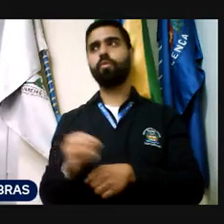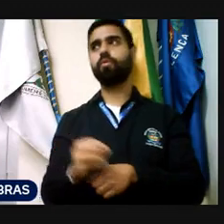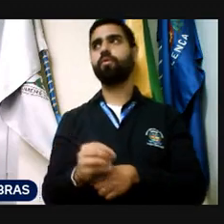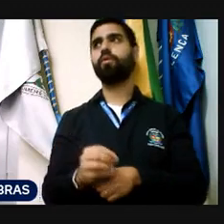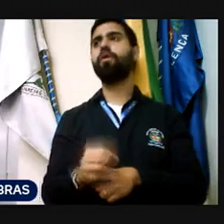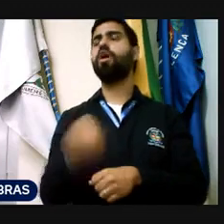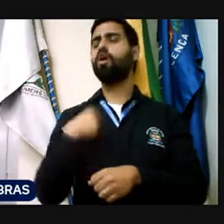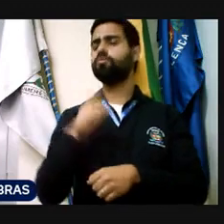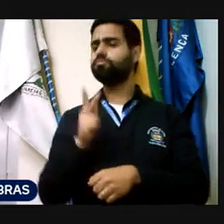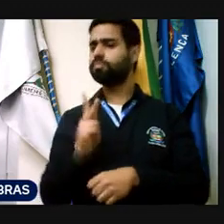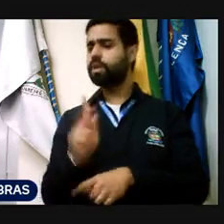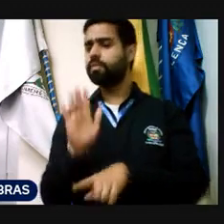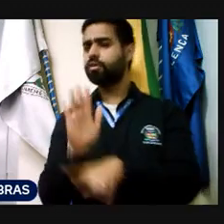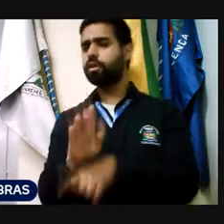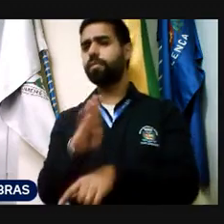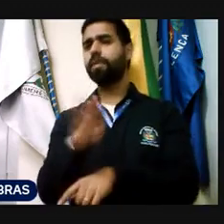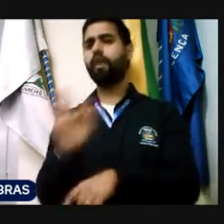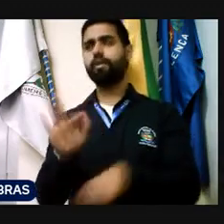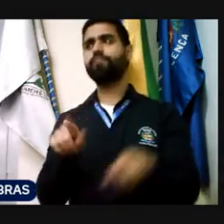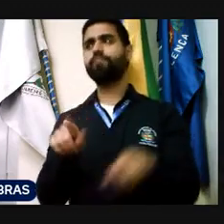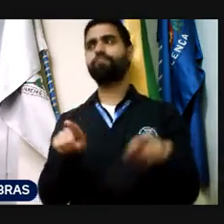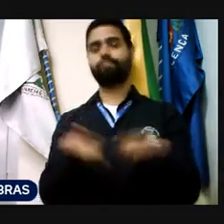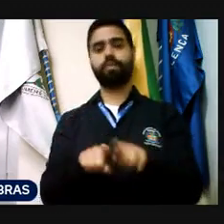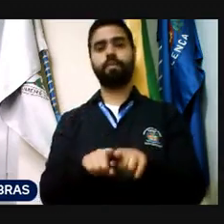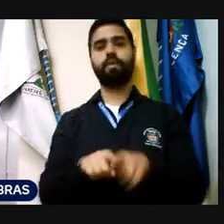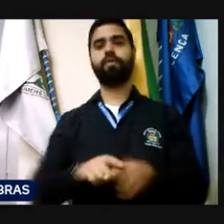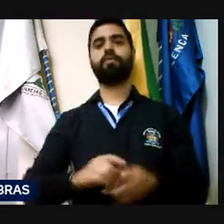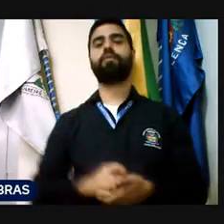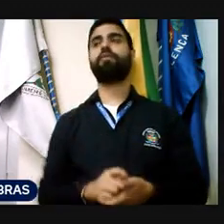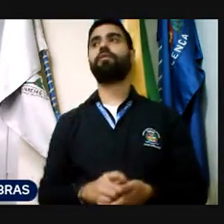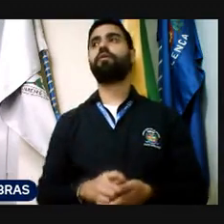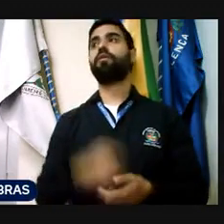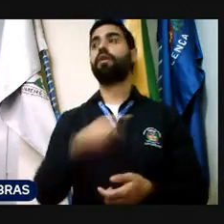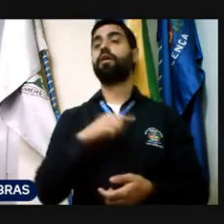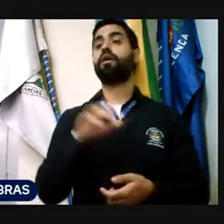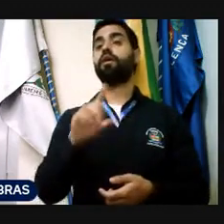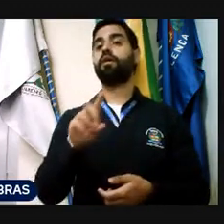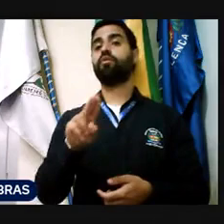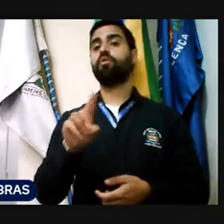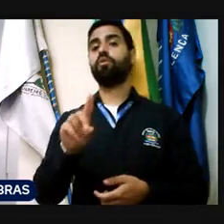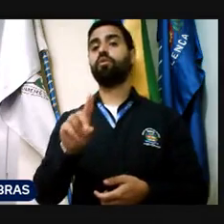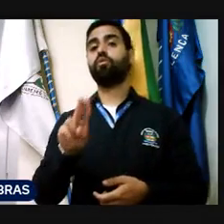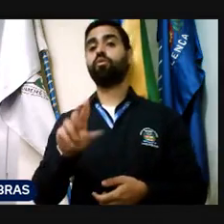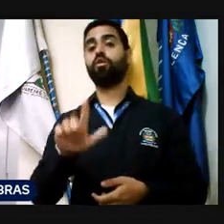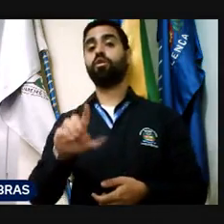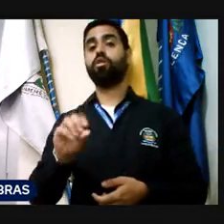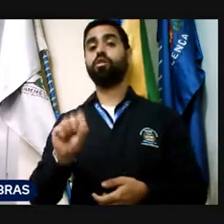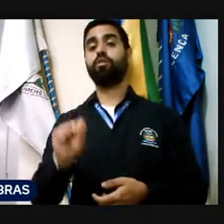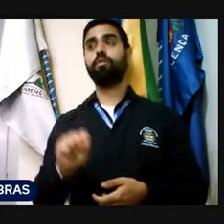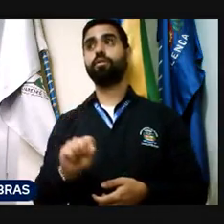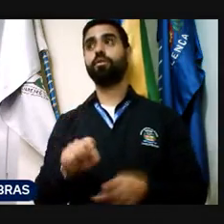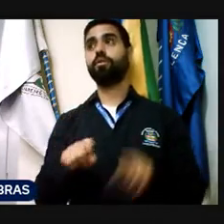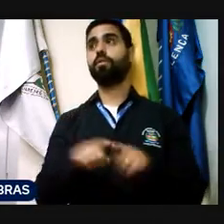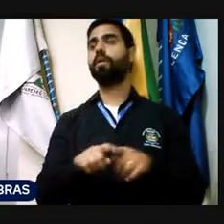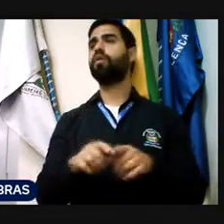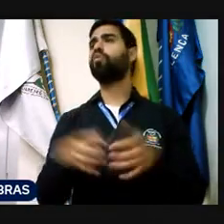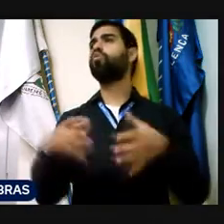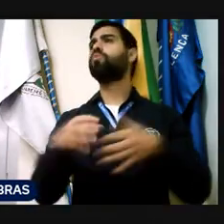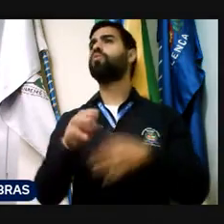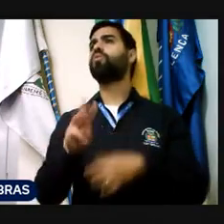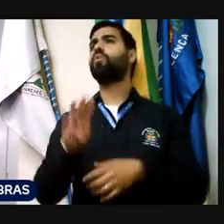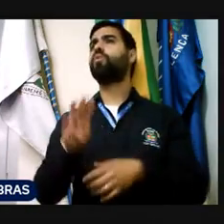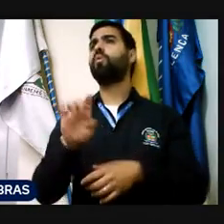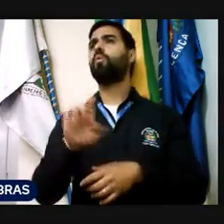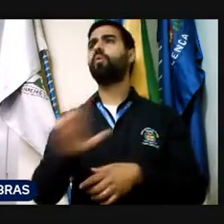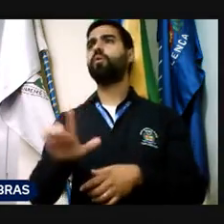sempre ajudei. Bart Fátima, a mesma coisa. Então, está na final o Dudu Lopes e o time do Will Benfica, que eu